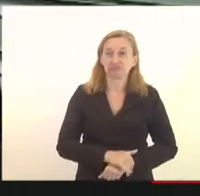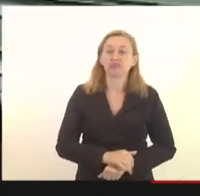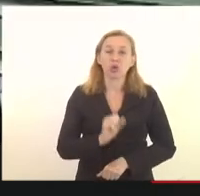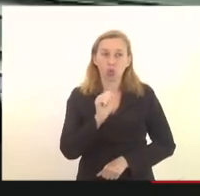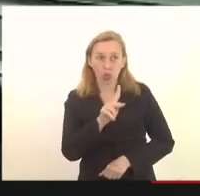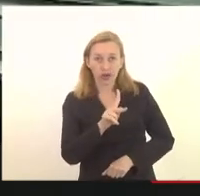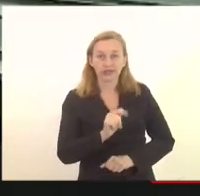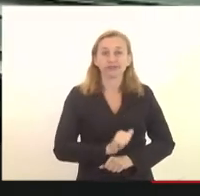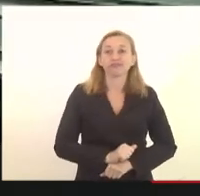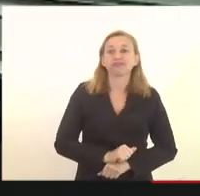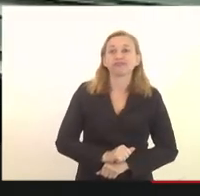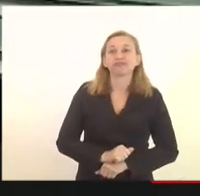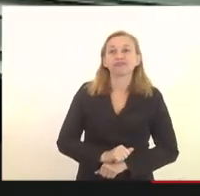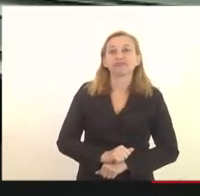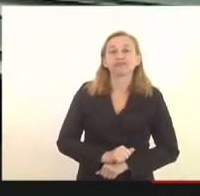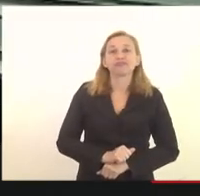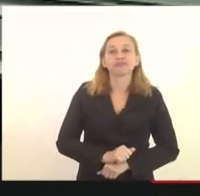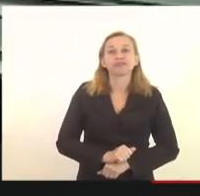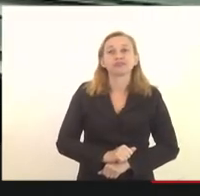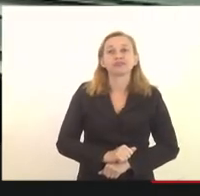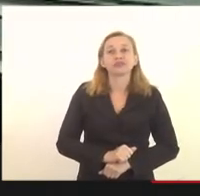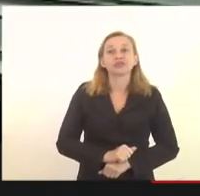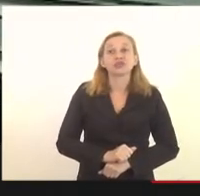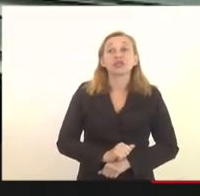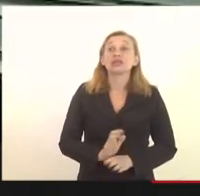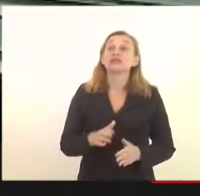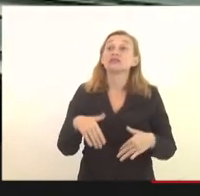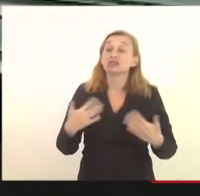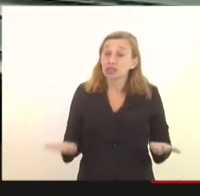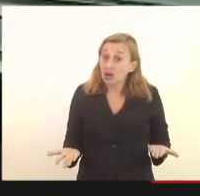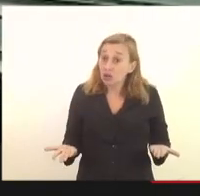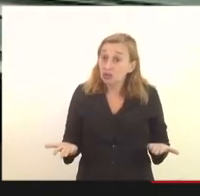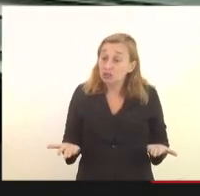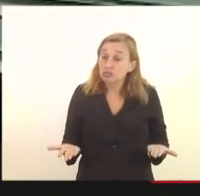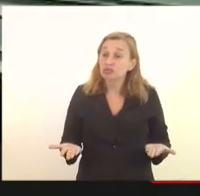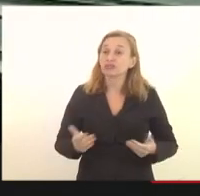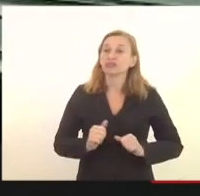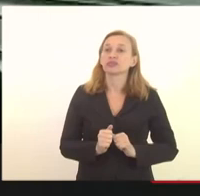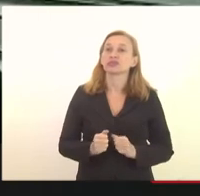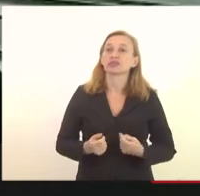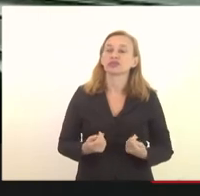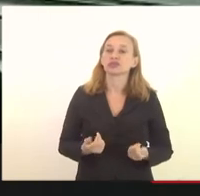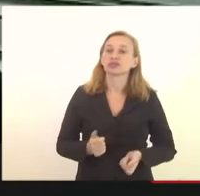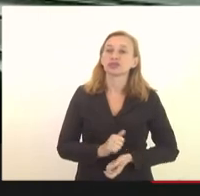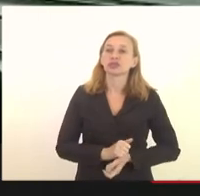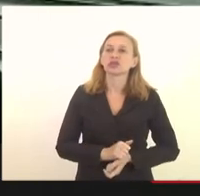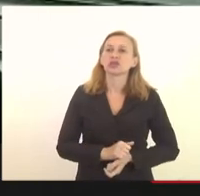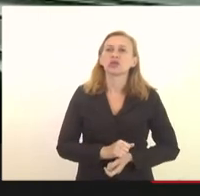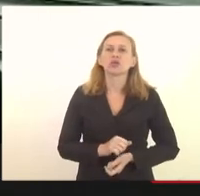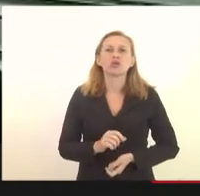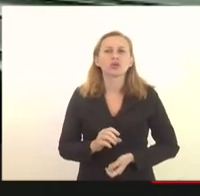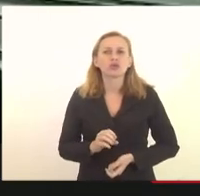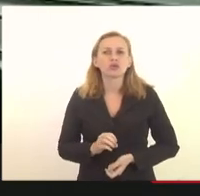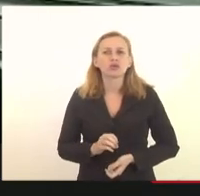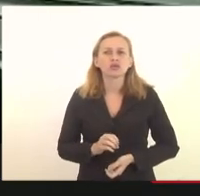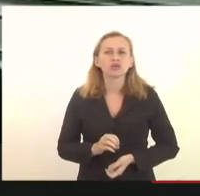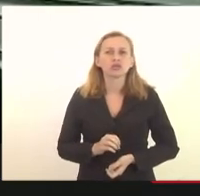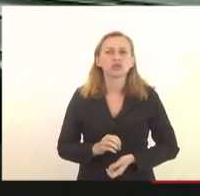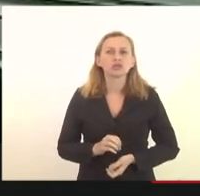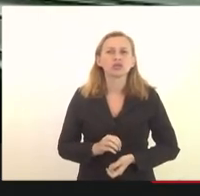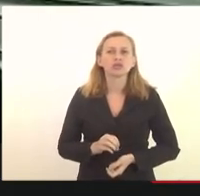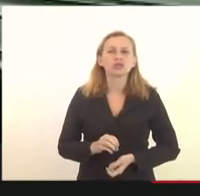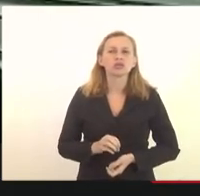Ok. Então, assim sendo, tomara que o Ministério seja tão